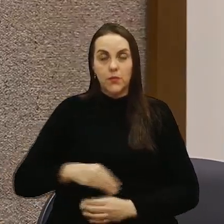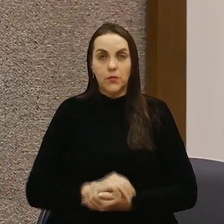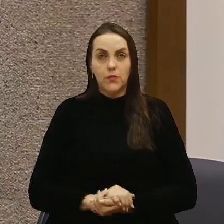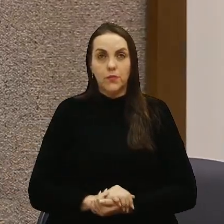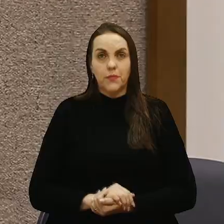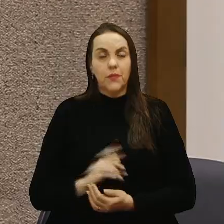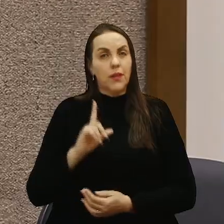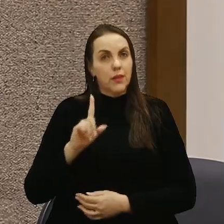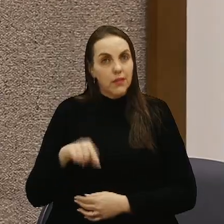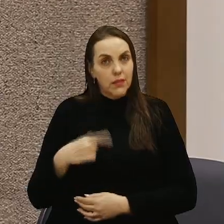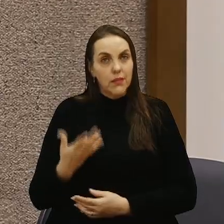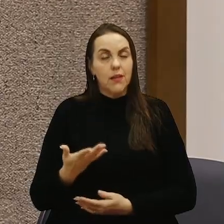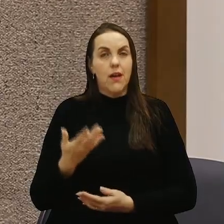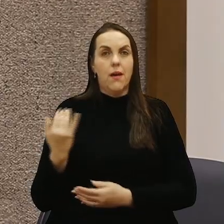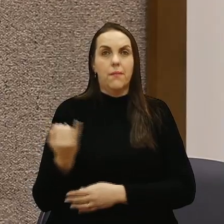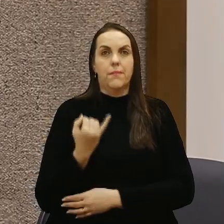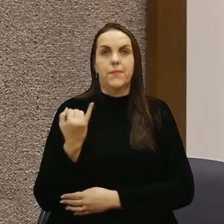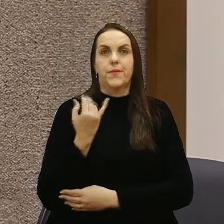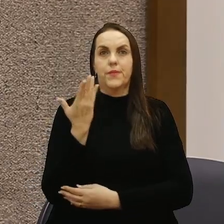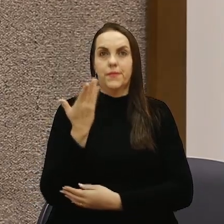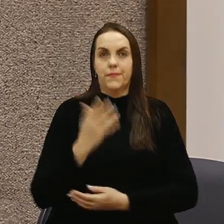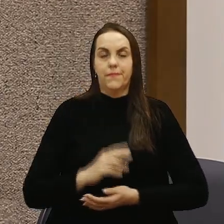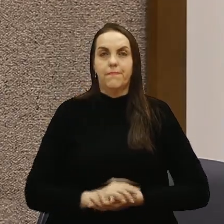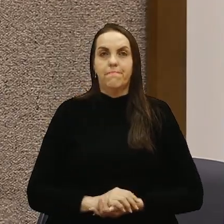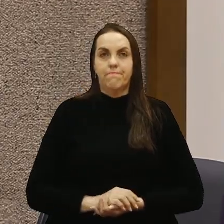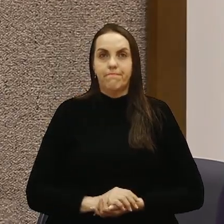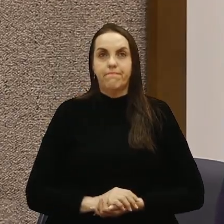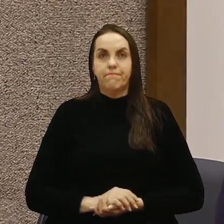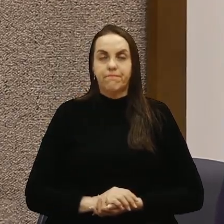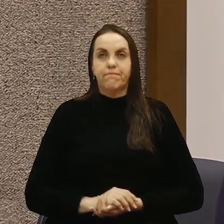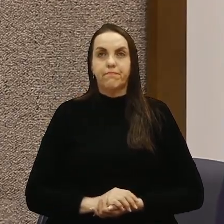Então, a importância